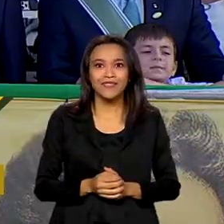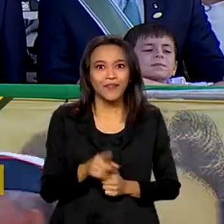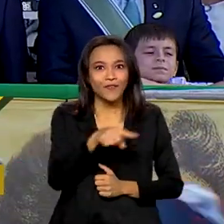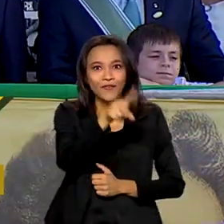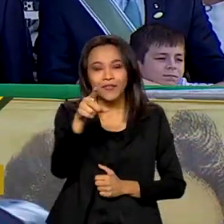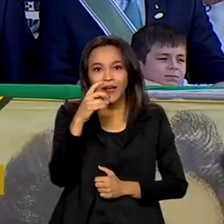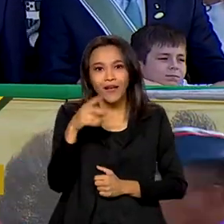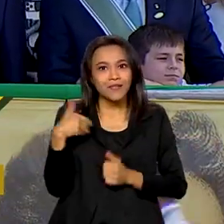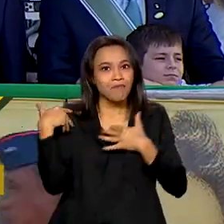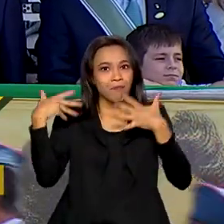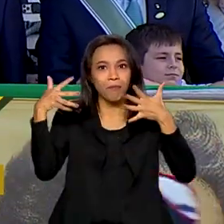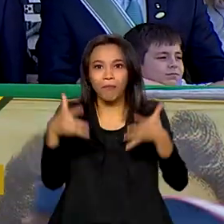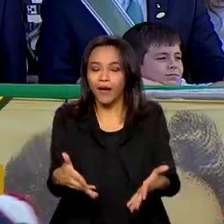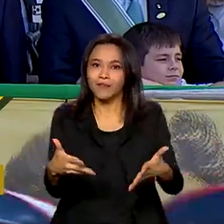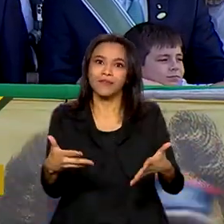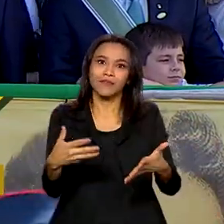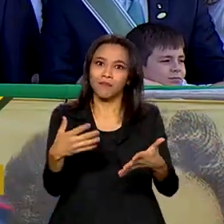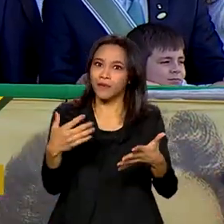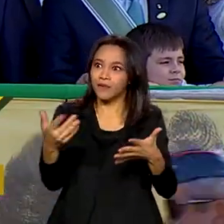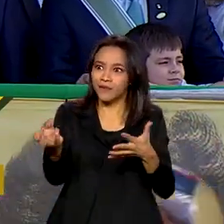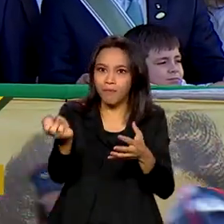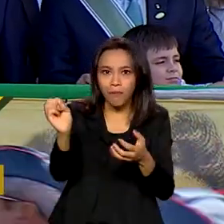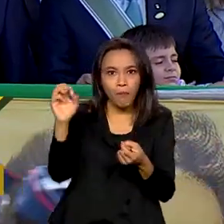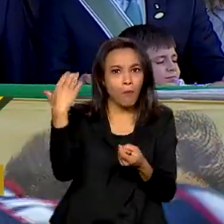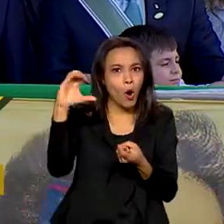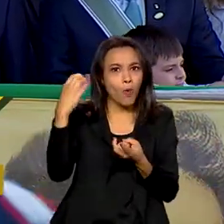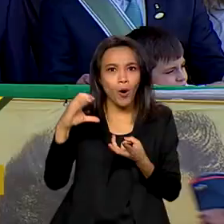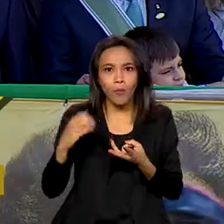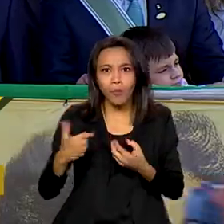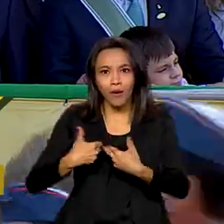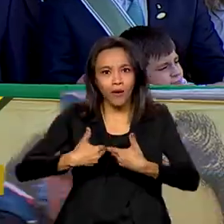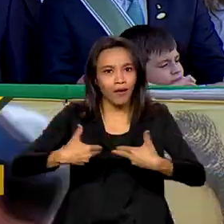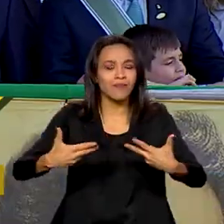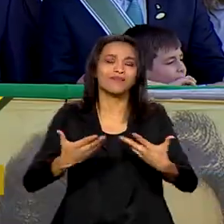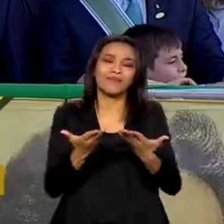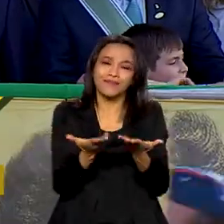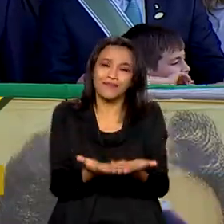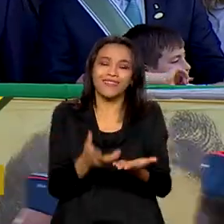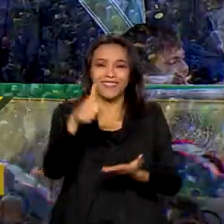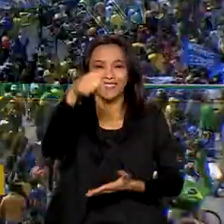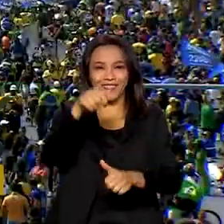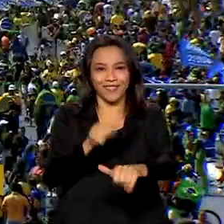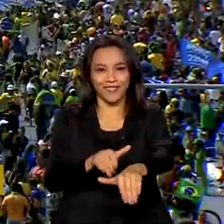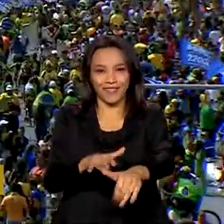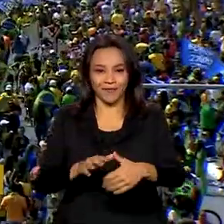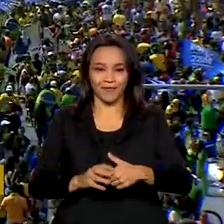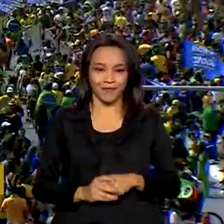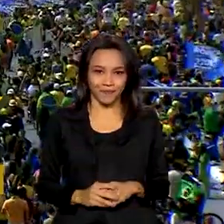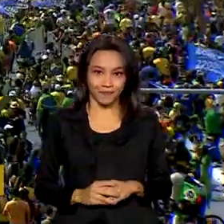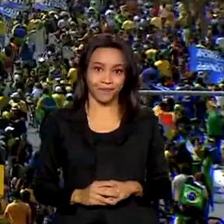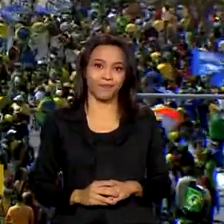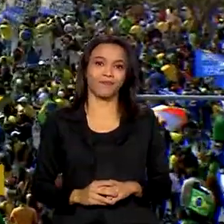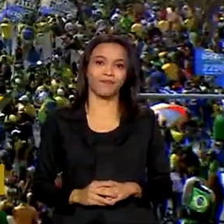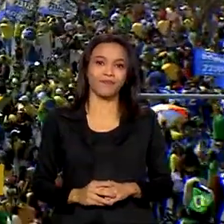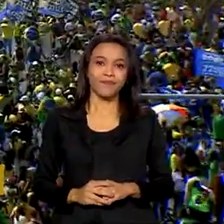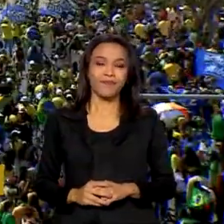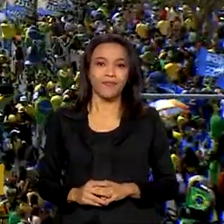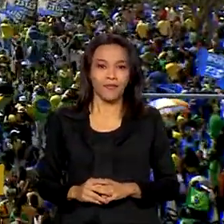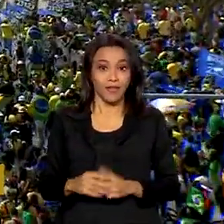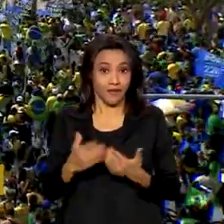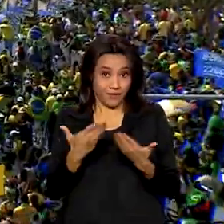intensa participação aqui com a gente em mais este 7 de setembro. E claro, os nossos convidados aqui das Forças